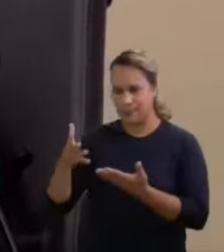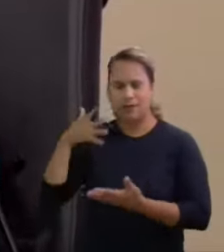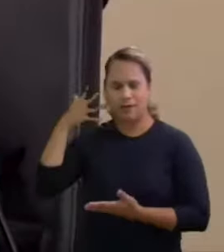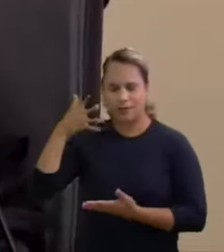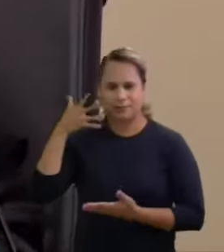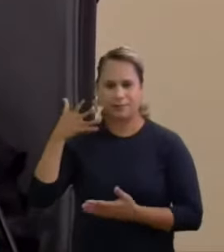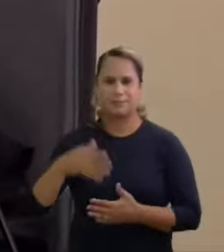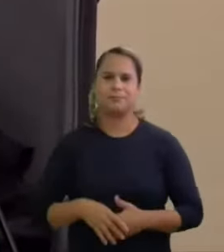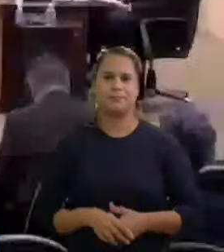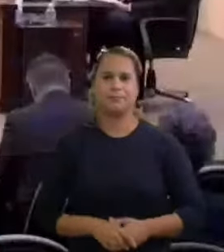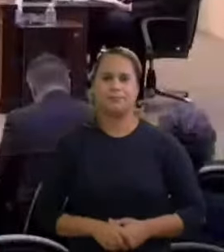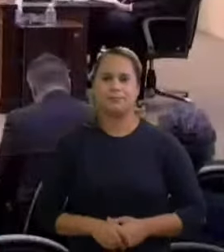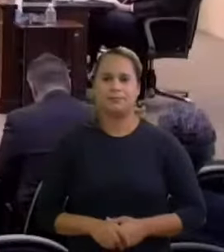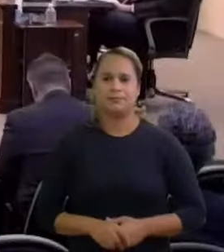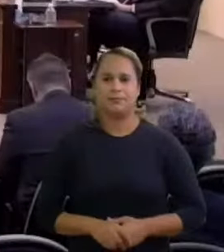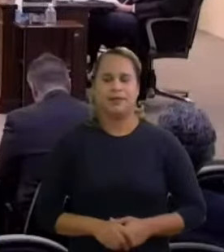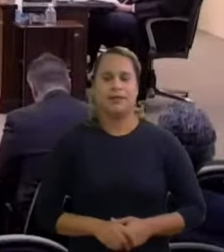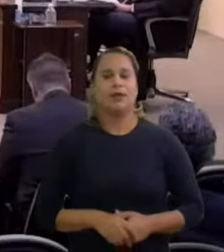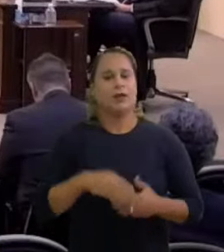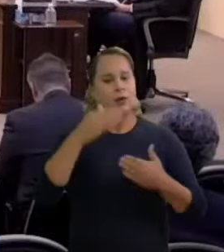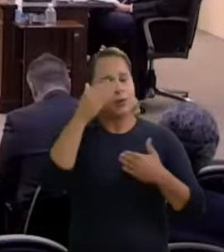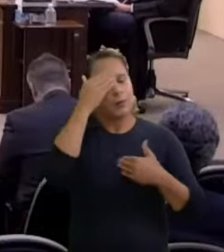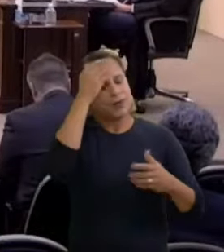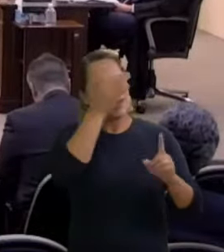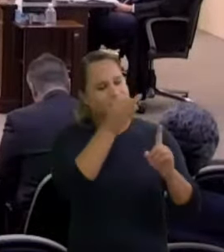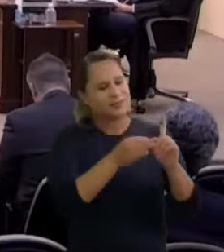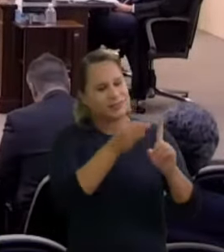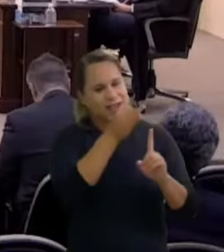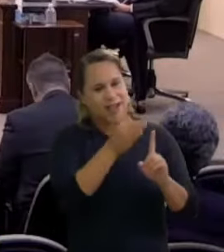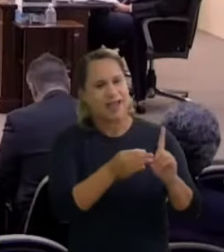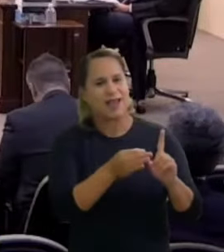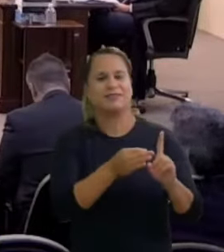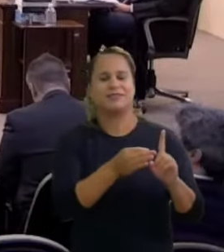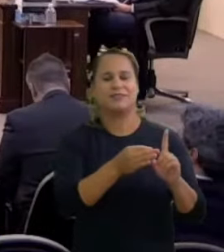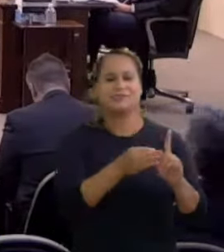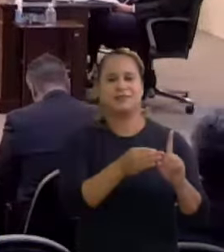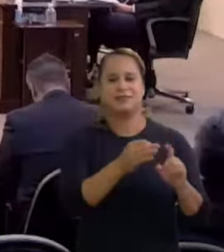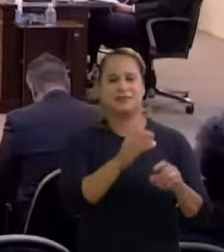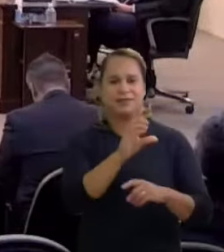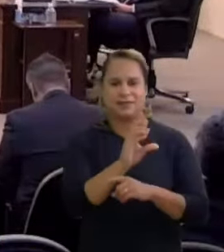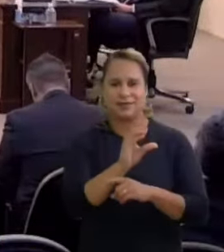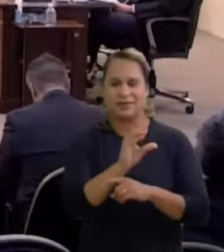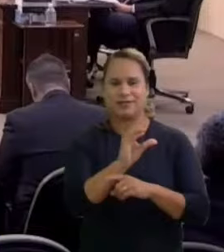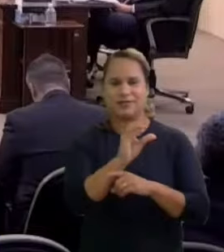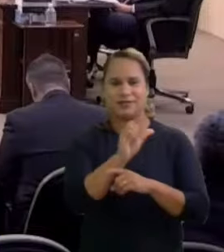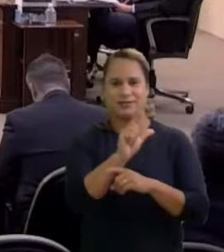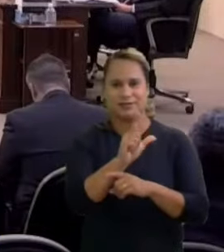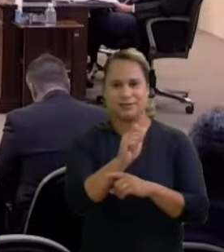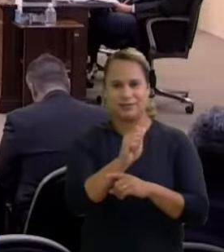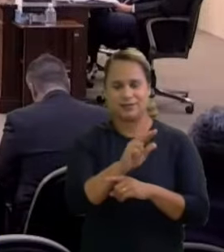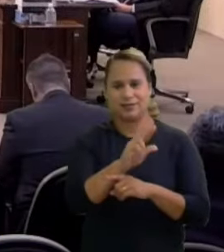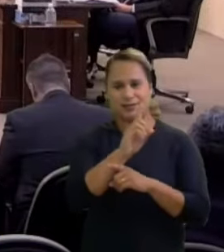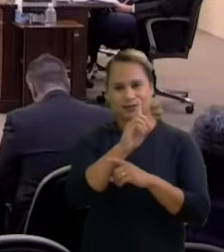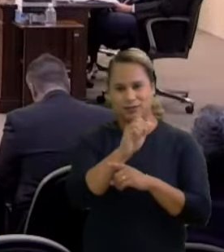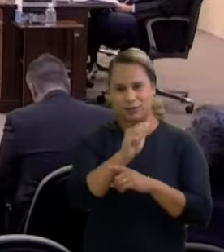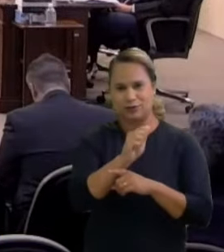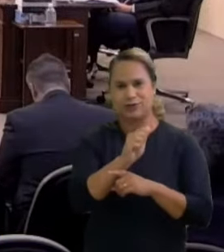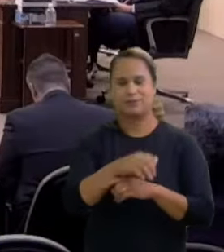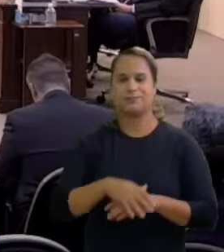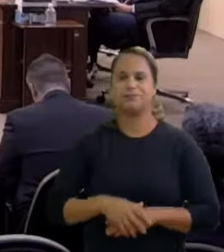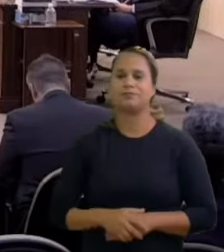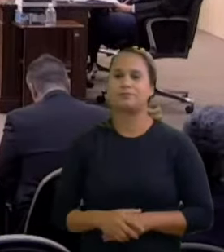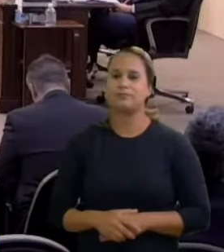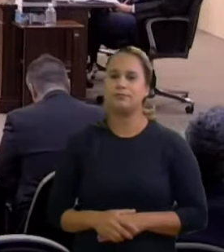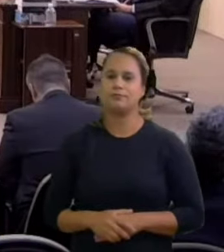palavra Obrigado vadora Cláudia Cristina cristofani e a presidência endossa aqui